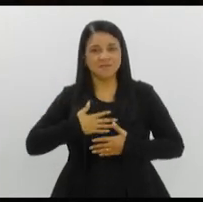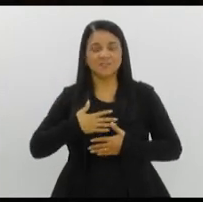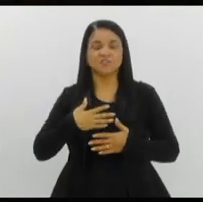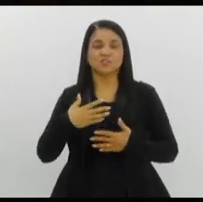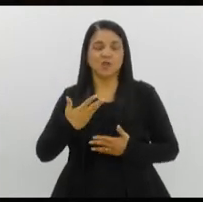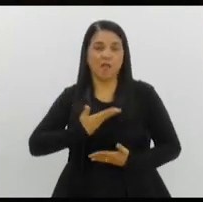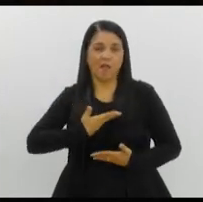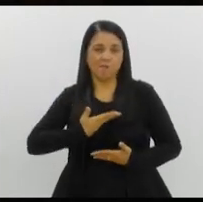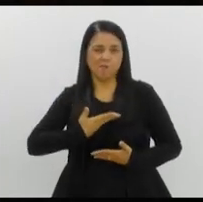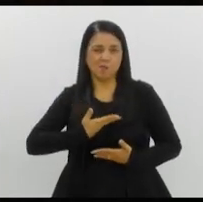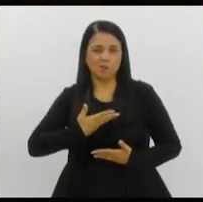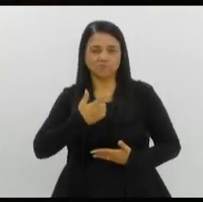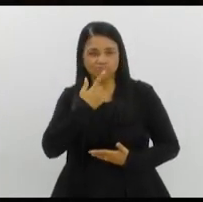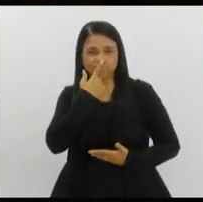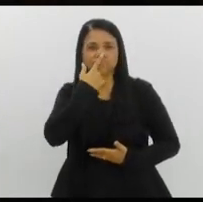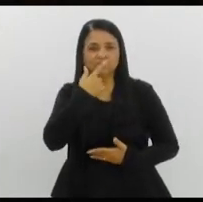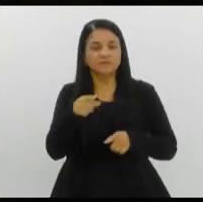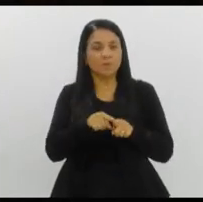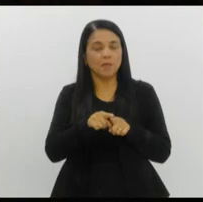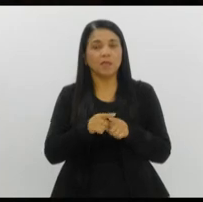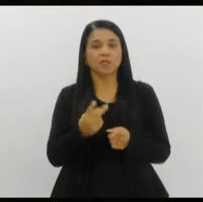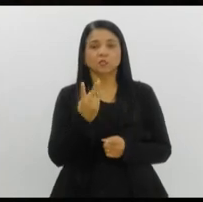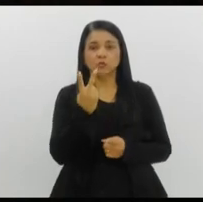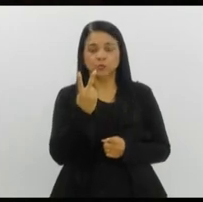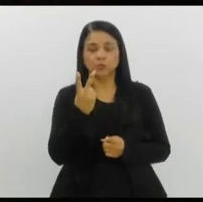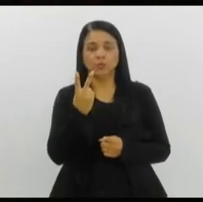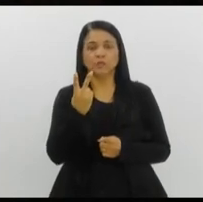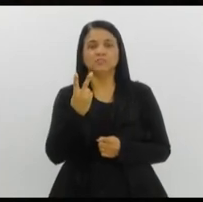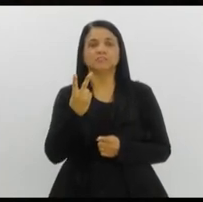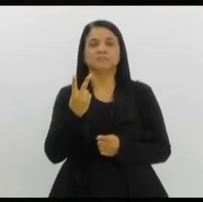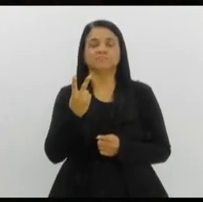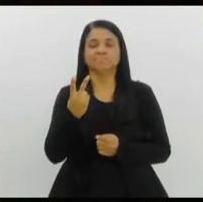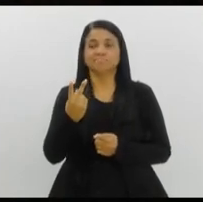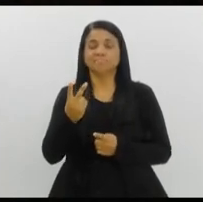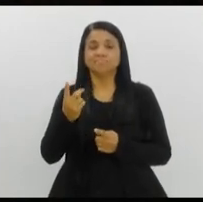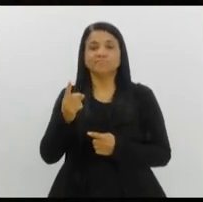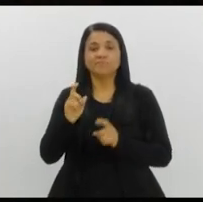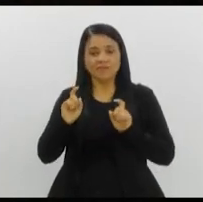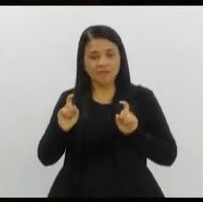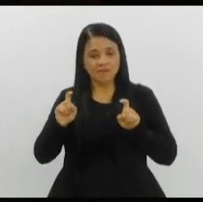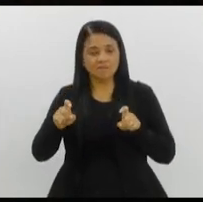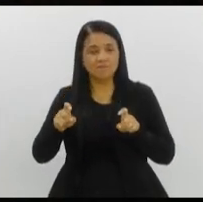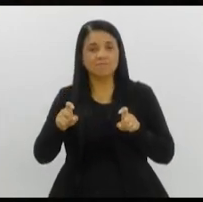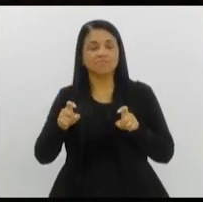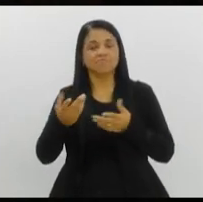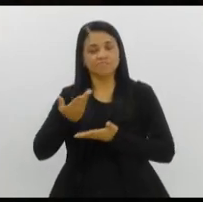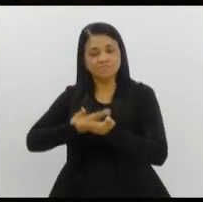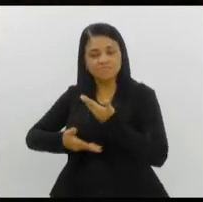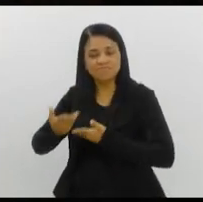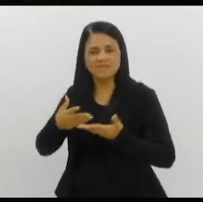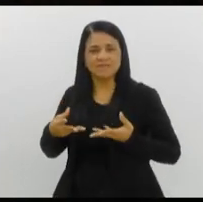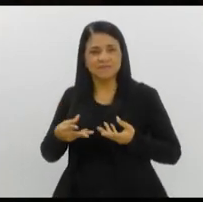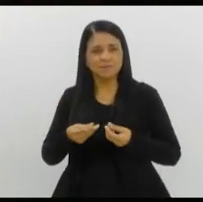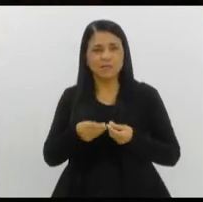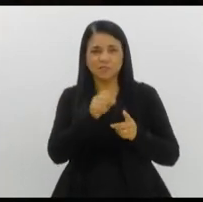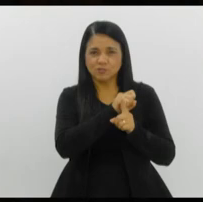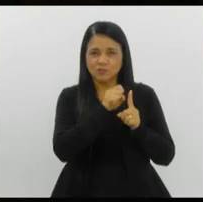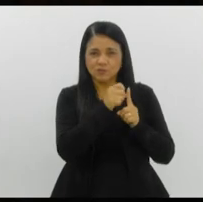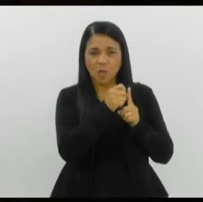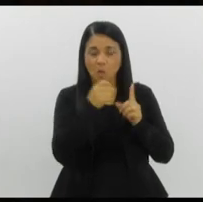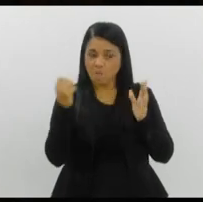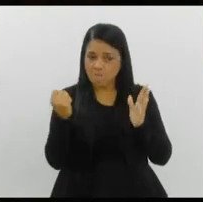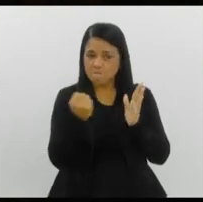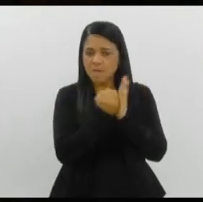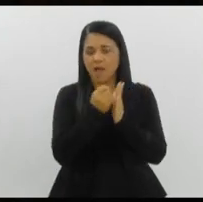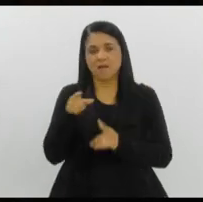ter tido 2 legislaturas de convívio diário, dividindo com ele a sua sensibilidade social, que é uma marca